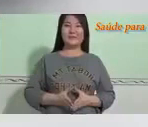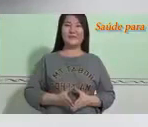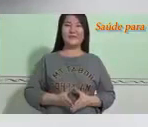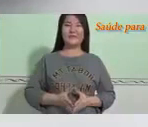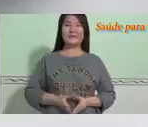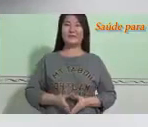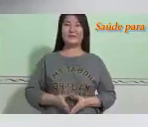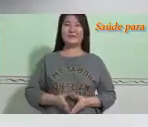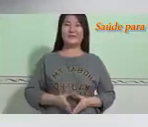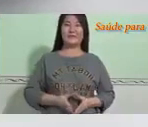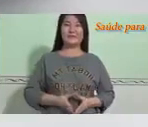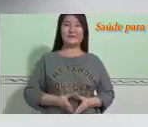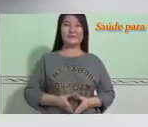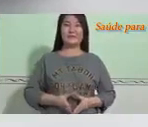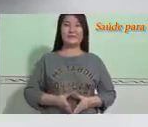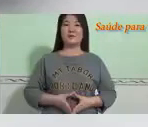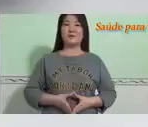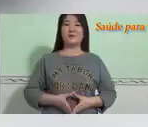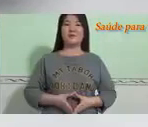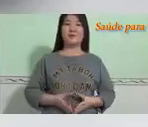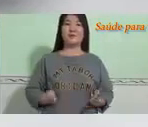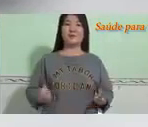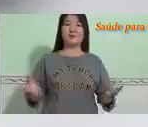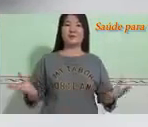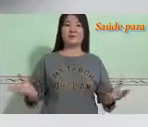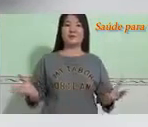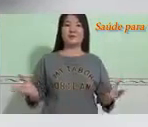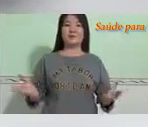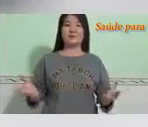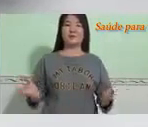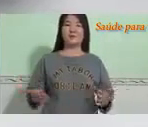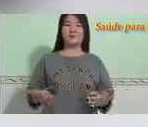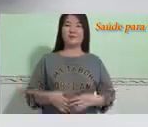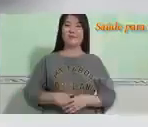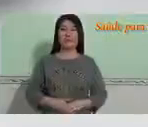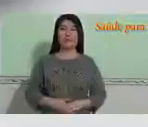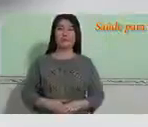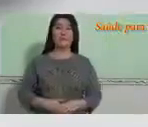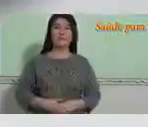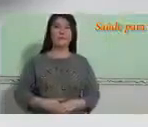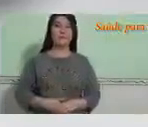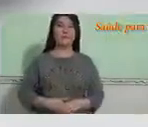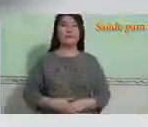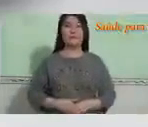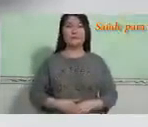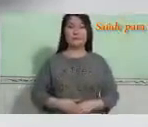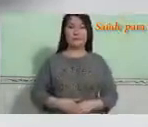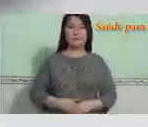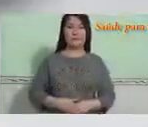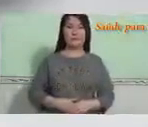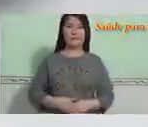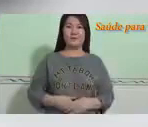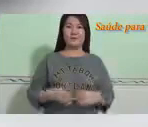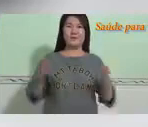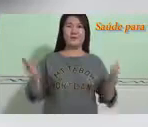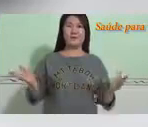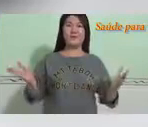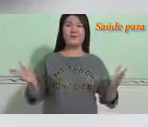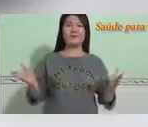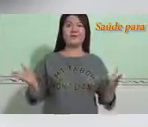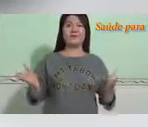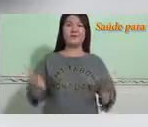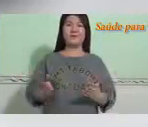RLACIONADACOMPANCADASNARGIATIODO, peito das costelas, vírgula, que podem surgir devido a acidentes de trânsito ou a impactos ao praticar alguns